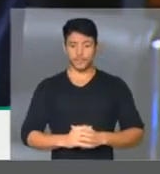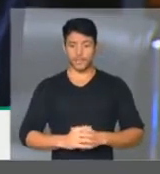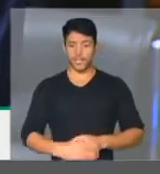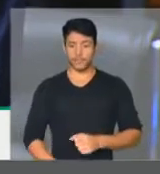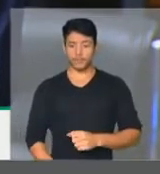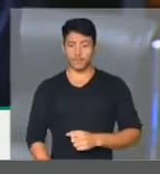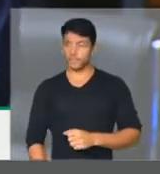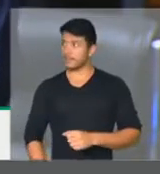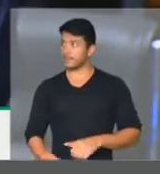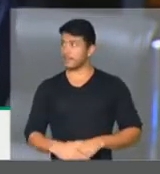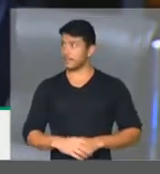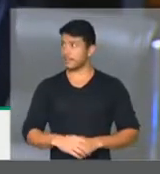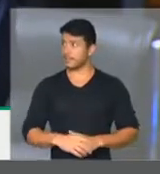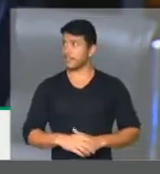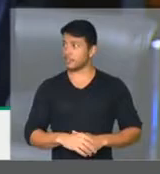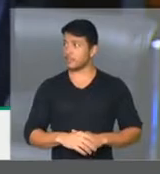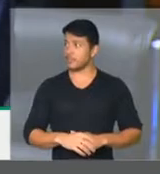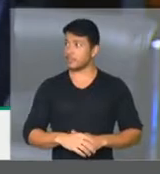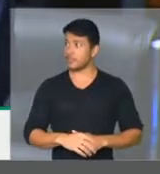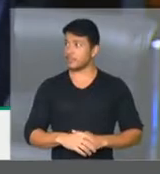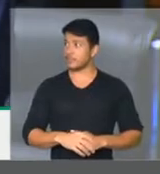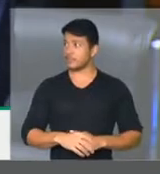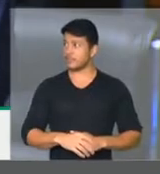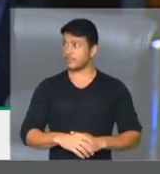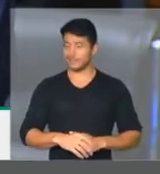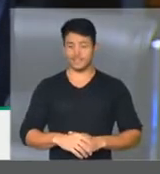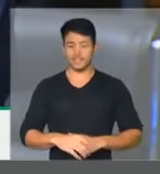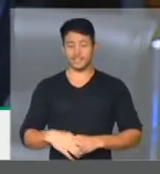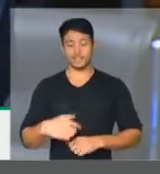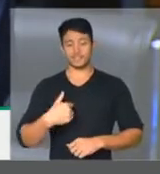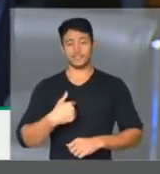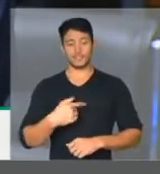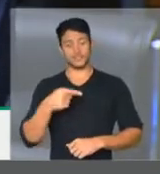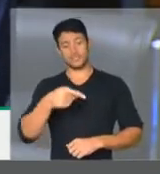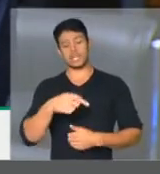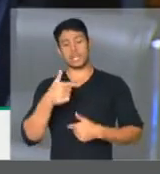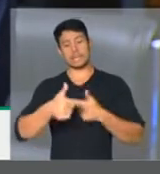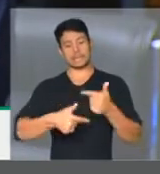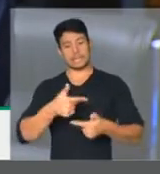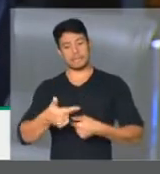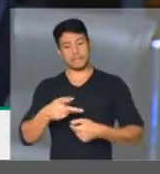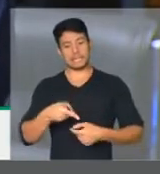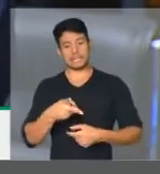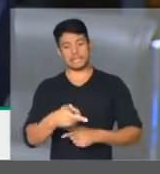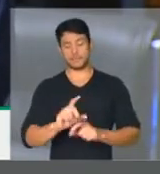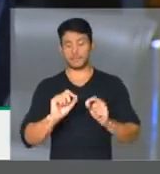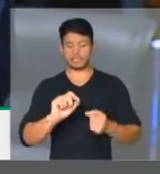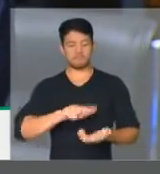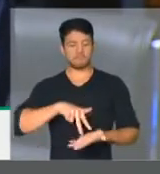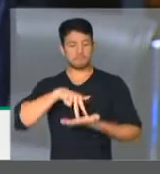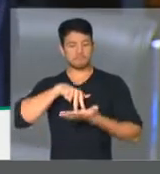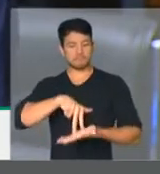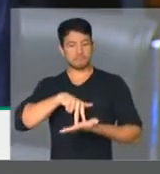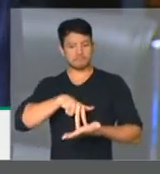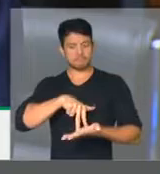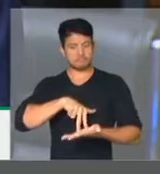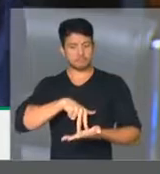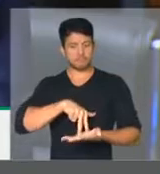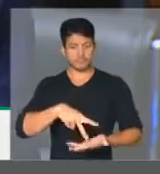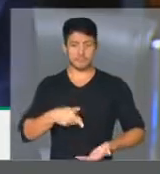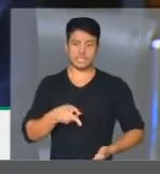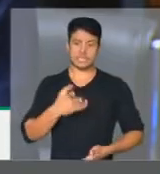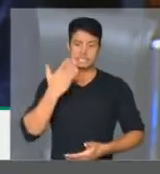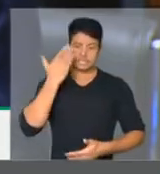Deputado que marcou posição firme, sem radicalismo, com os pés no chão e tendo